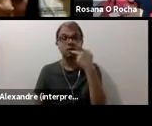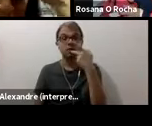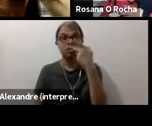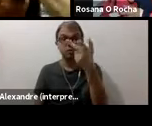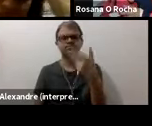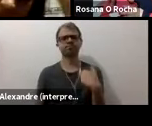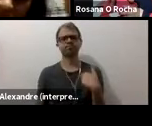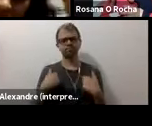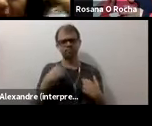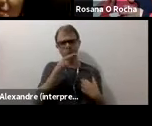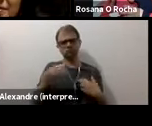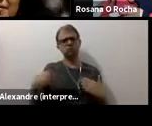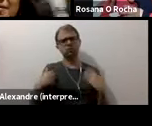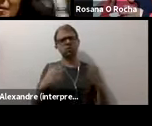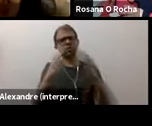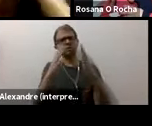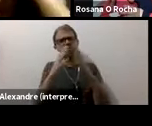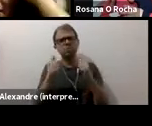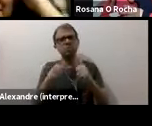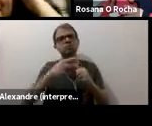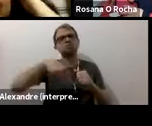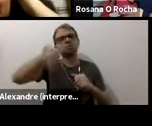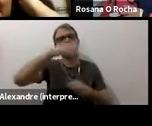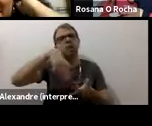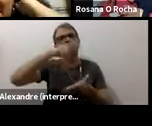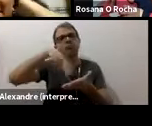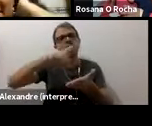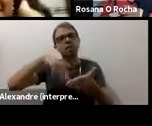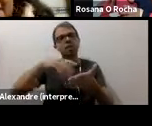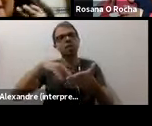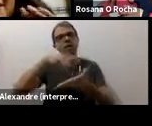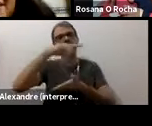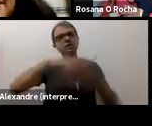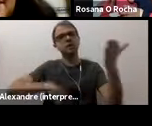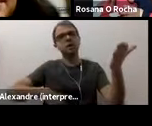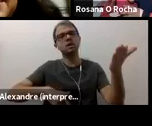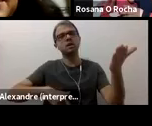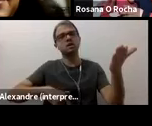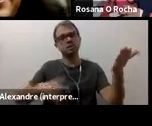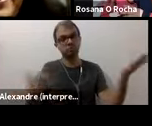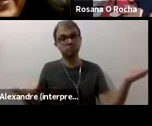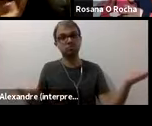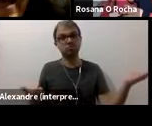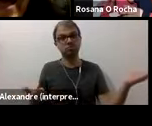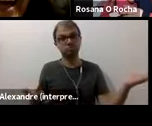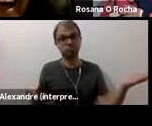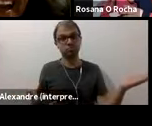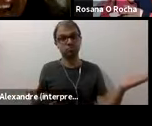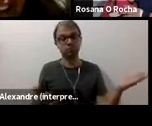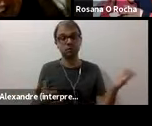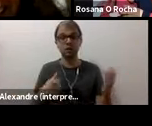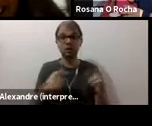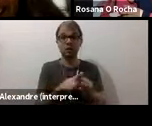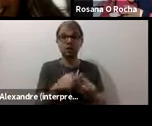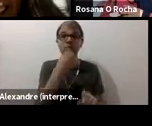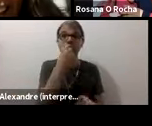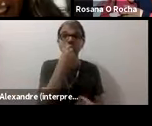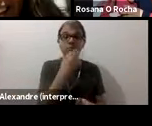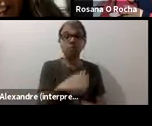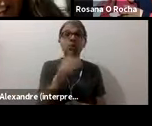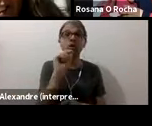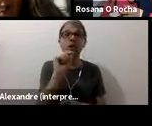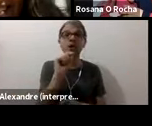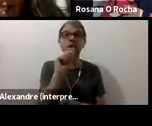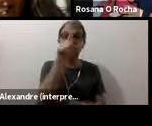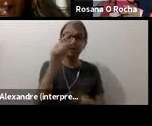todo mundo lesse os textos antes da live da semana que vem e preparasse também o guia de leitura,